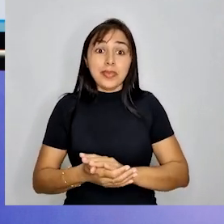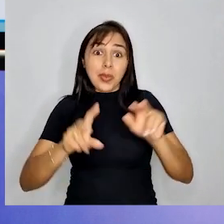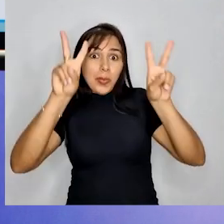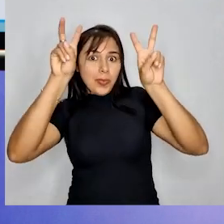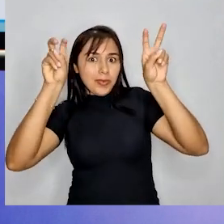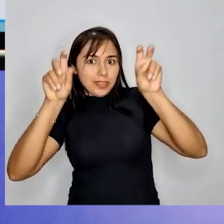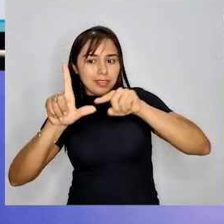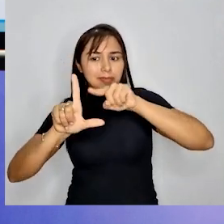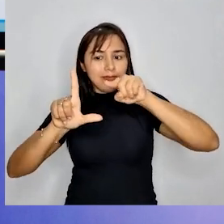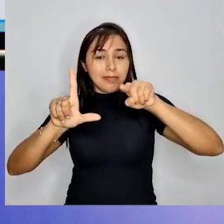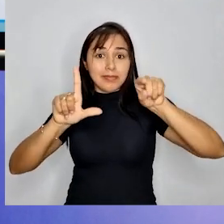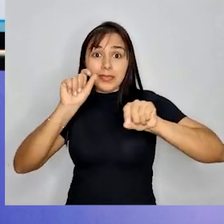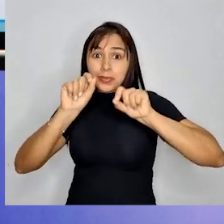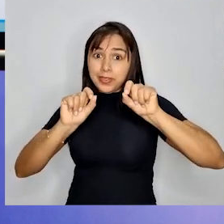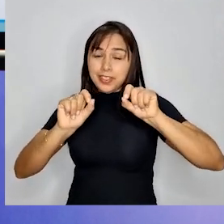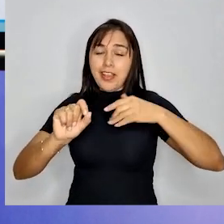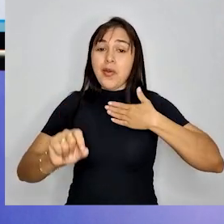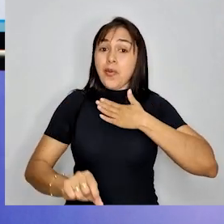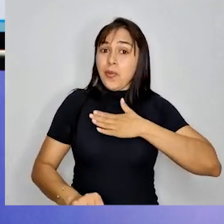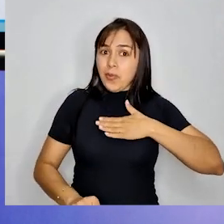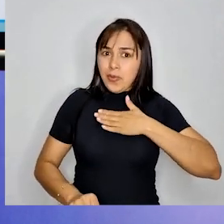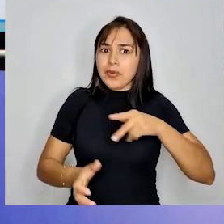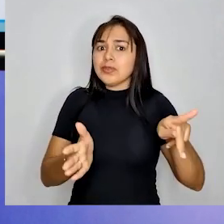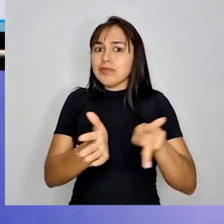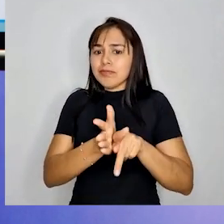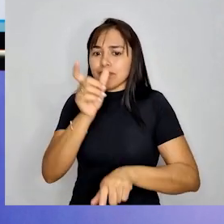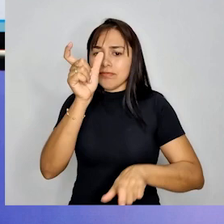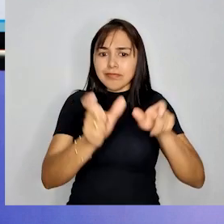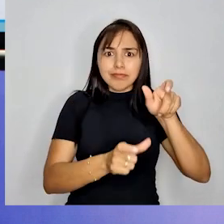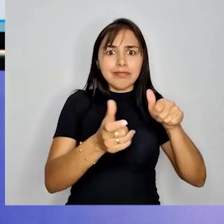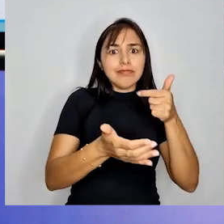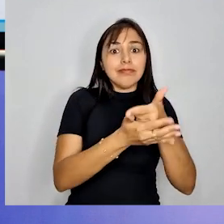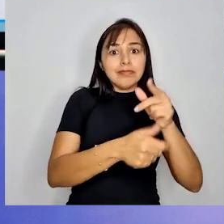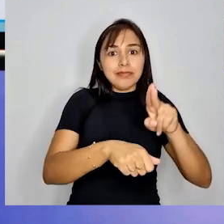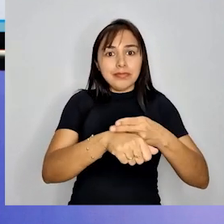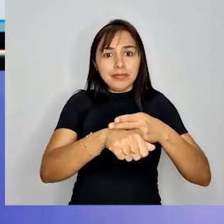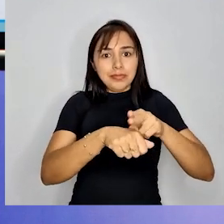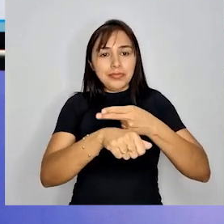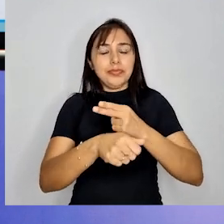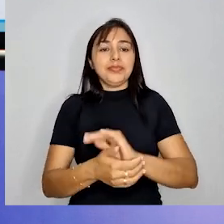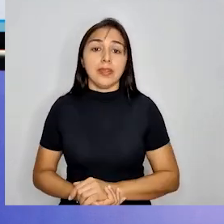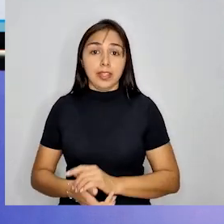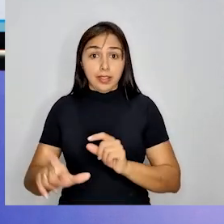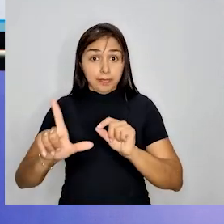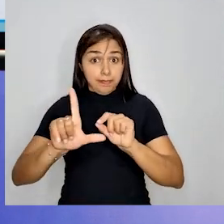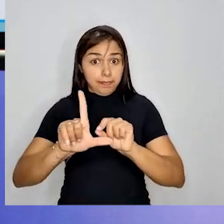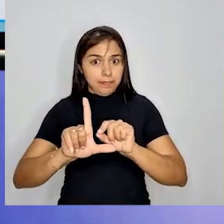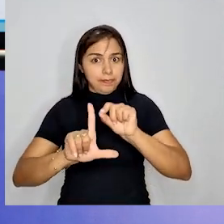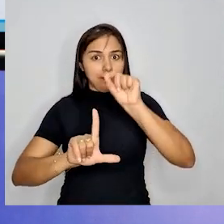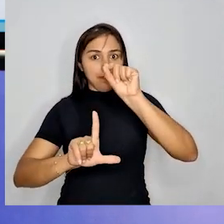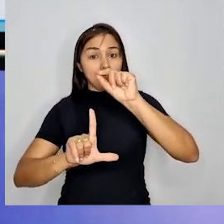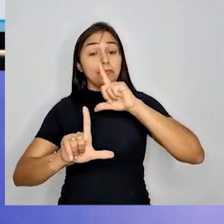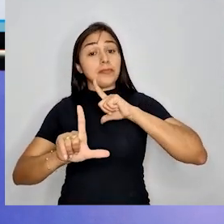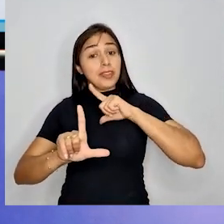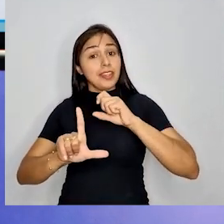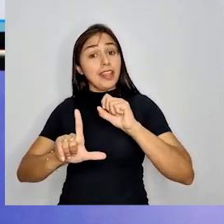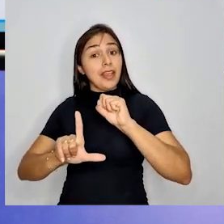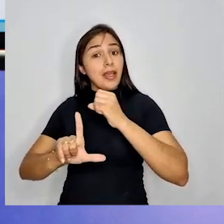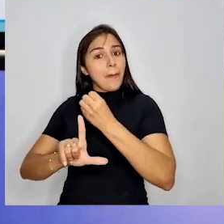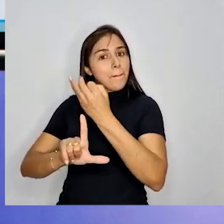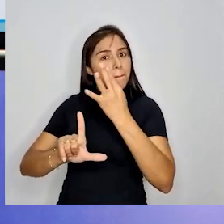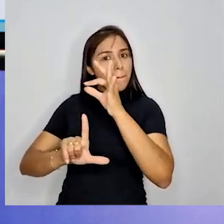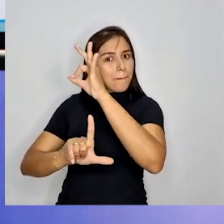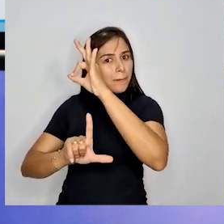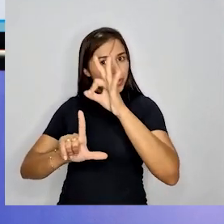gráfico de barras vertical e aqui na linha vertical ele colocou a porcentagem e